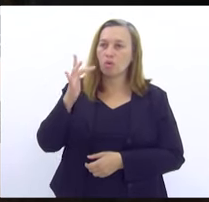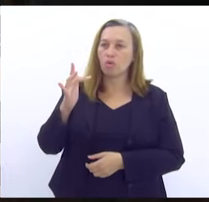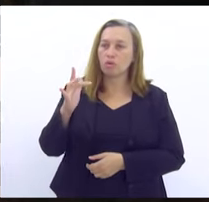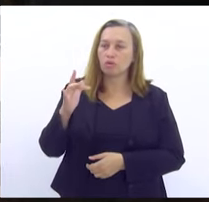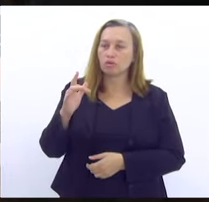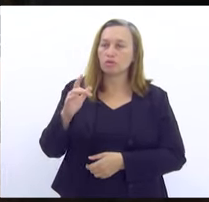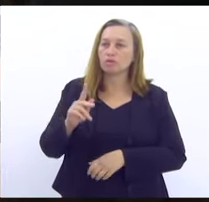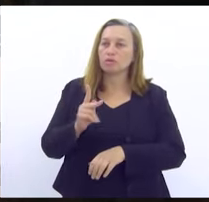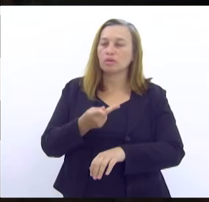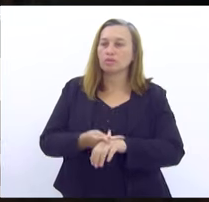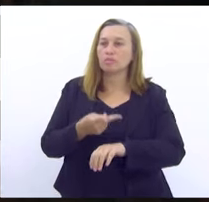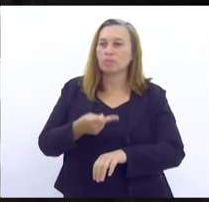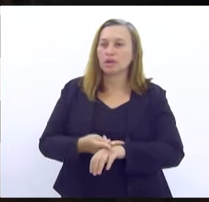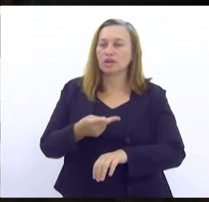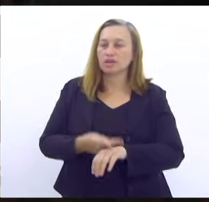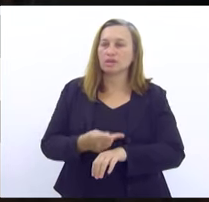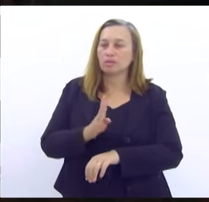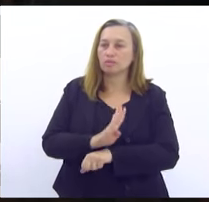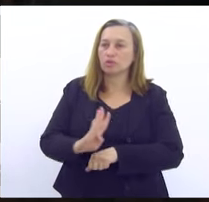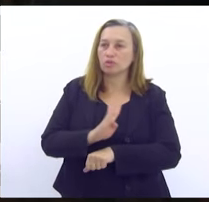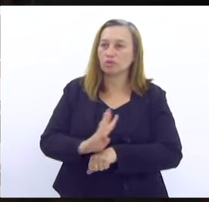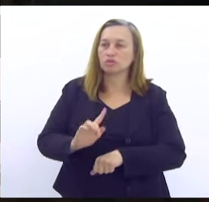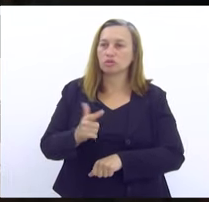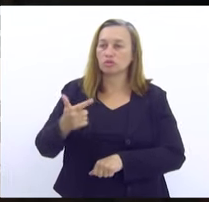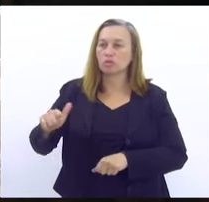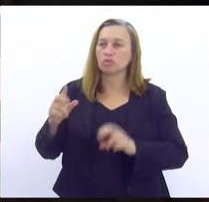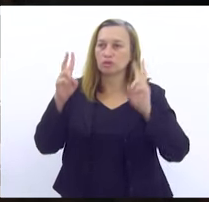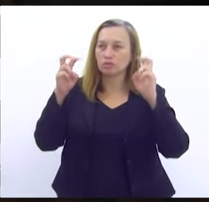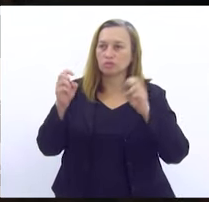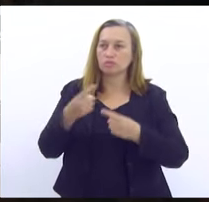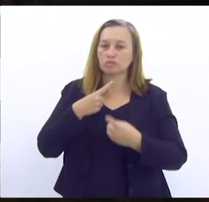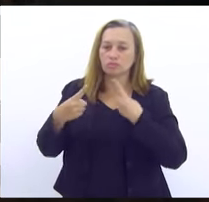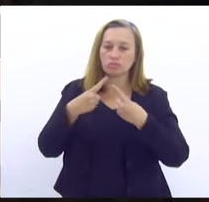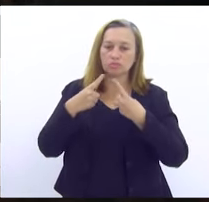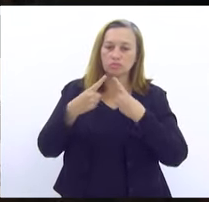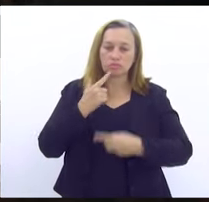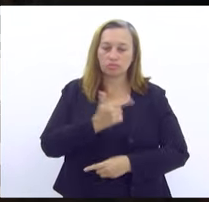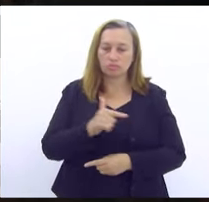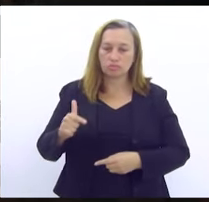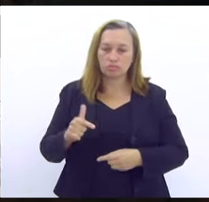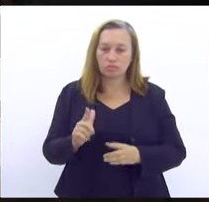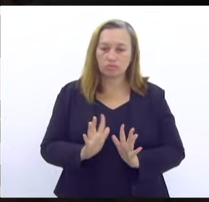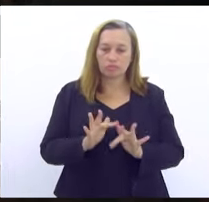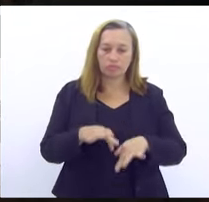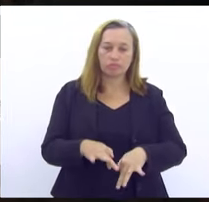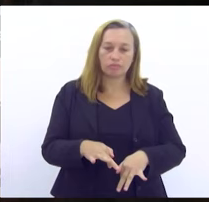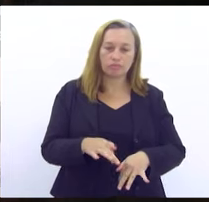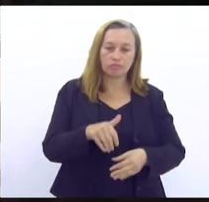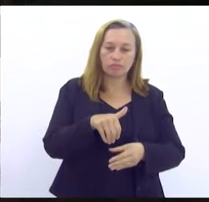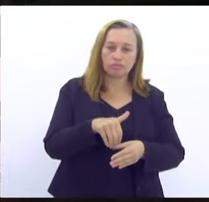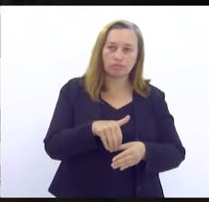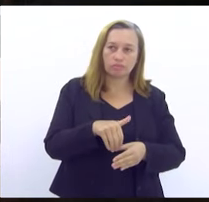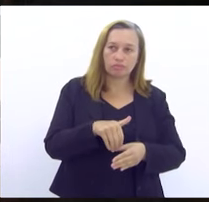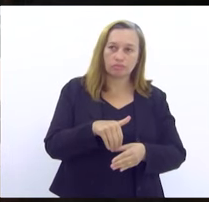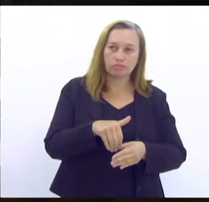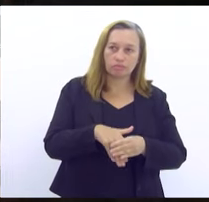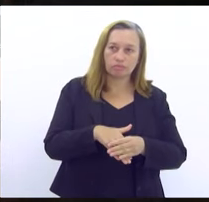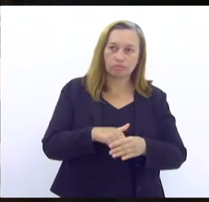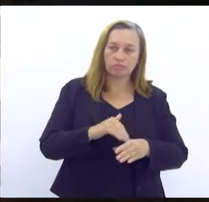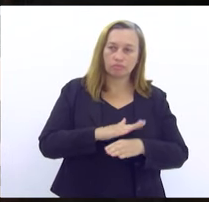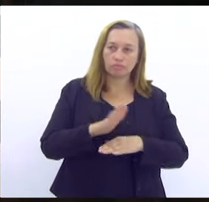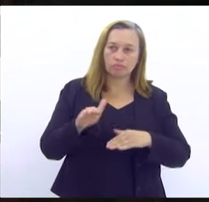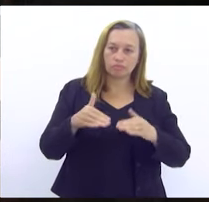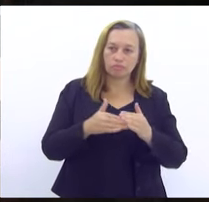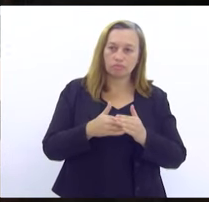e Mirim do Estado do Rio de Janeiro e da outras providências. Em discussão, não havendo quem queira discutir, encerrada a discussão, em